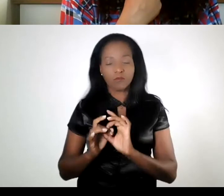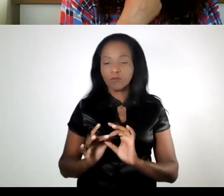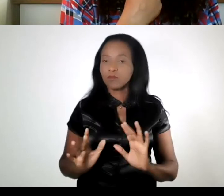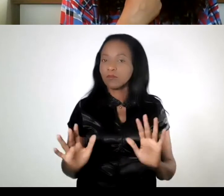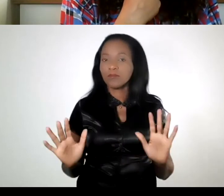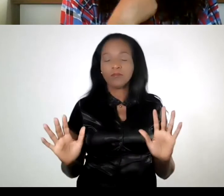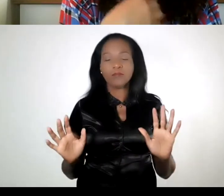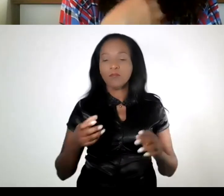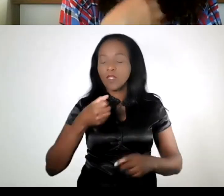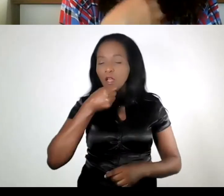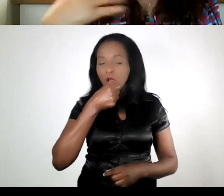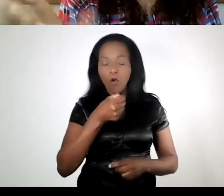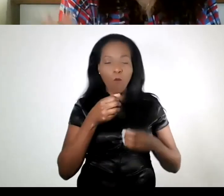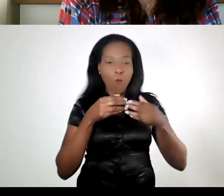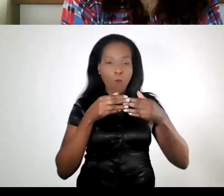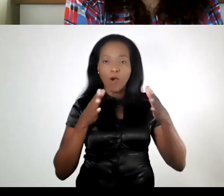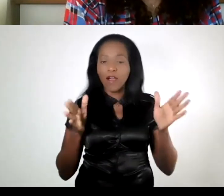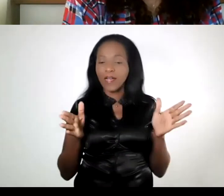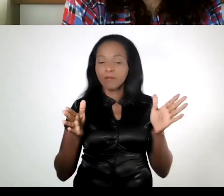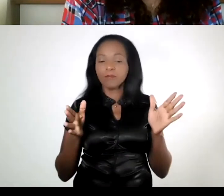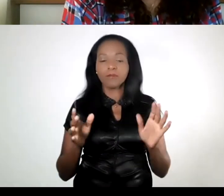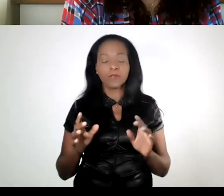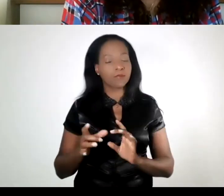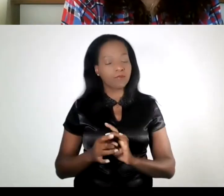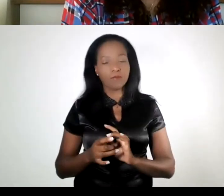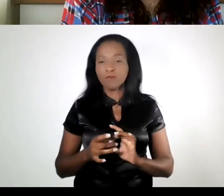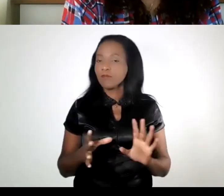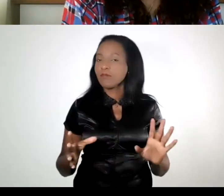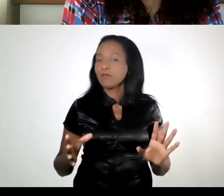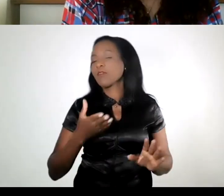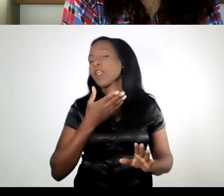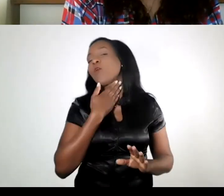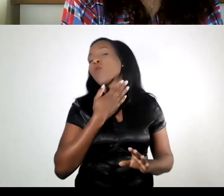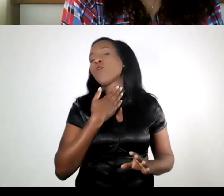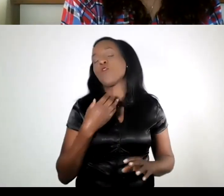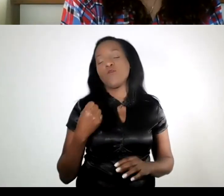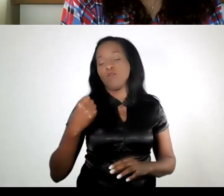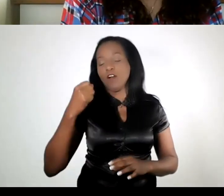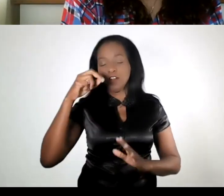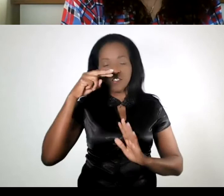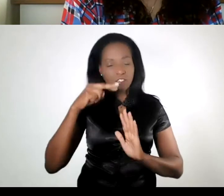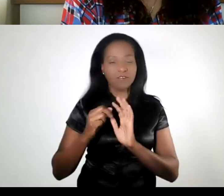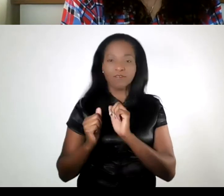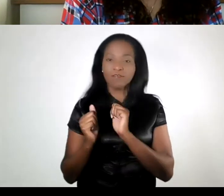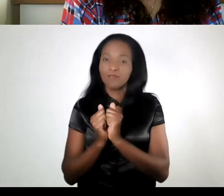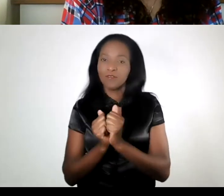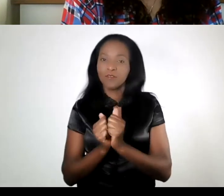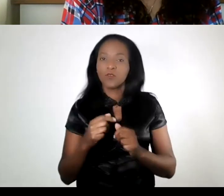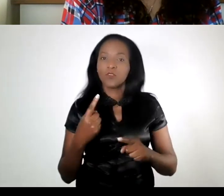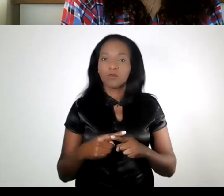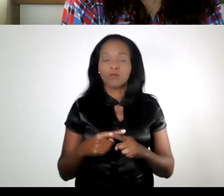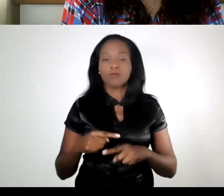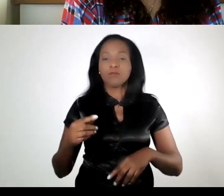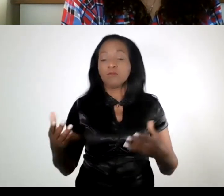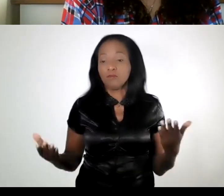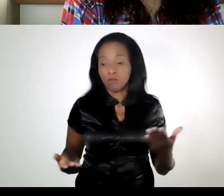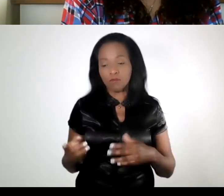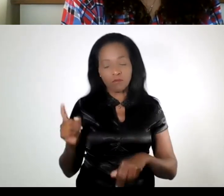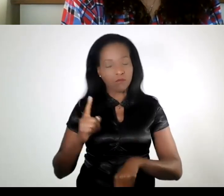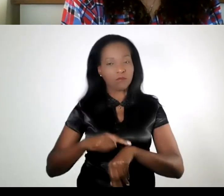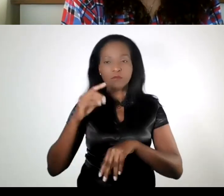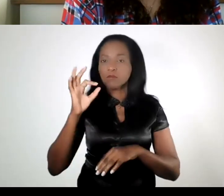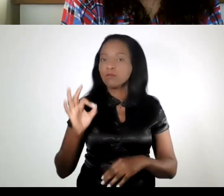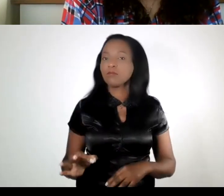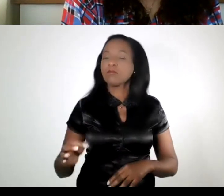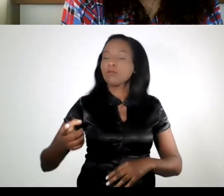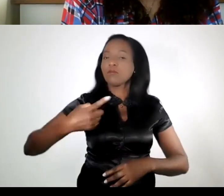o microfone, vai lá com toda, né, força na sua voz e vamos ler junto. Eu acho que esse é um momento único para a gente, né?